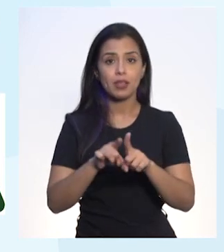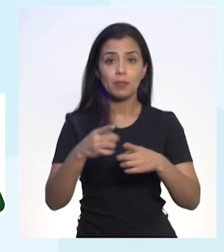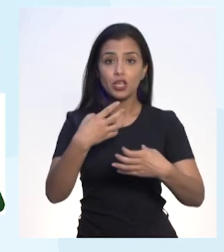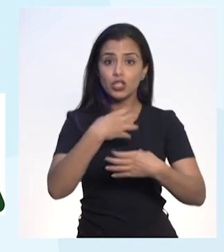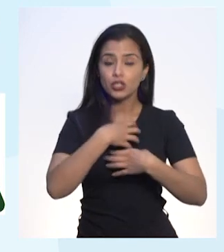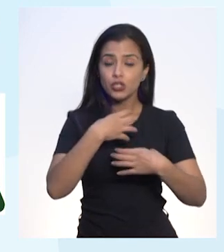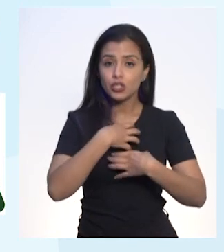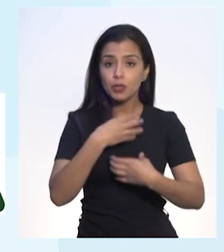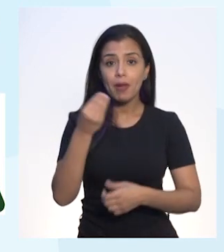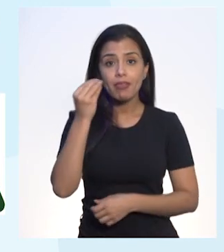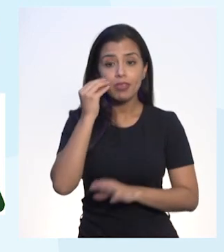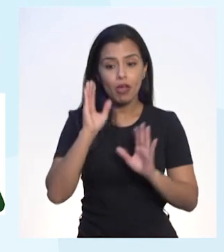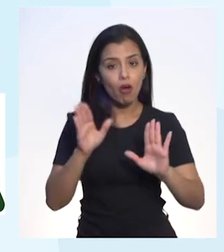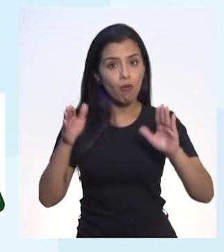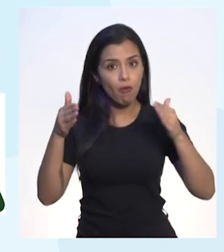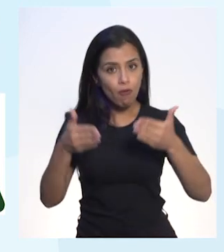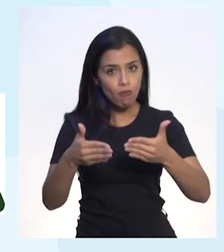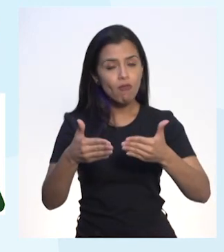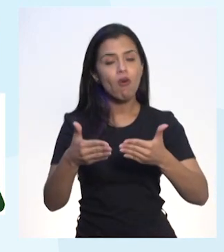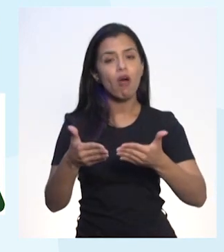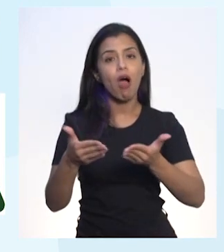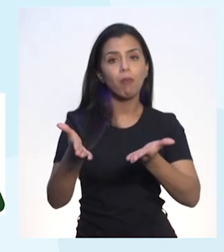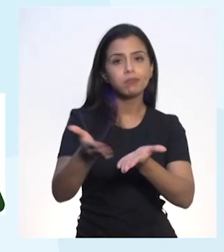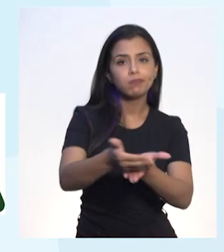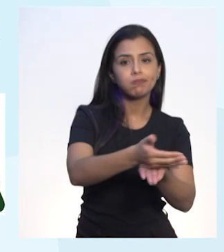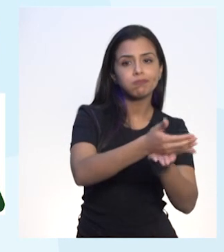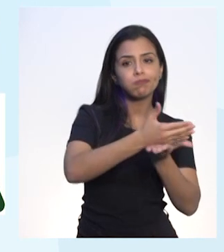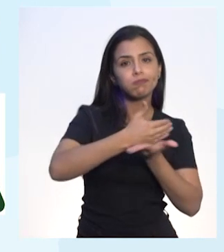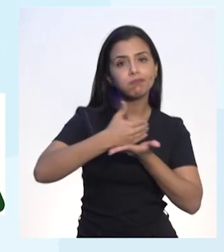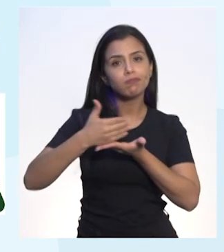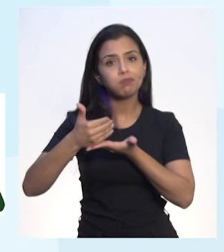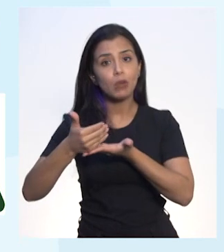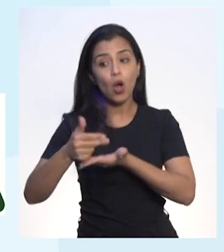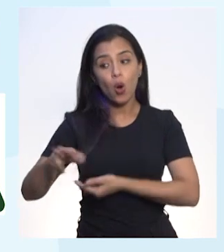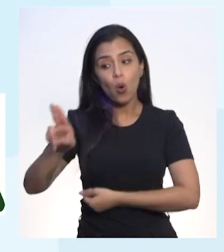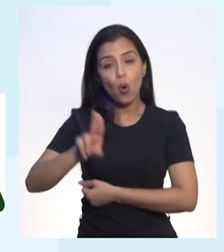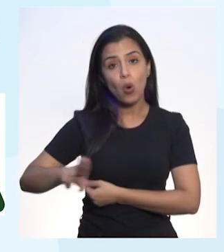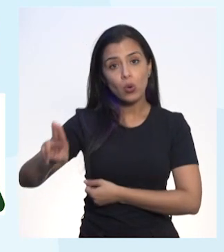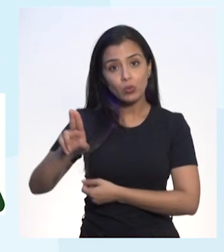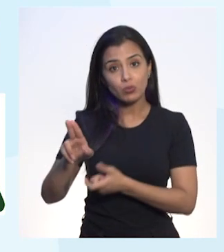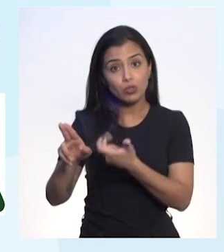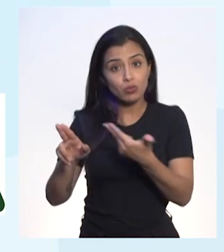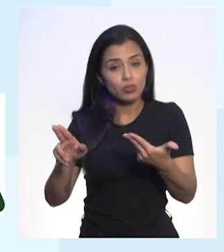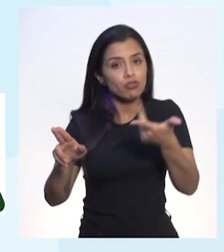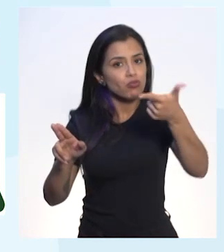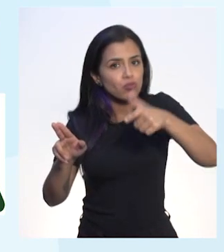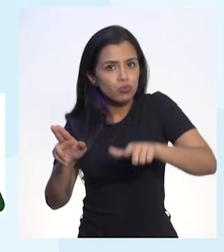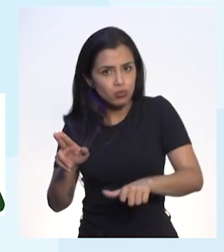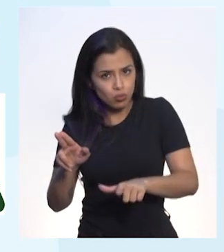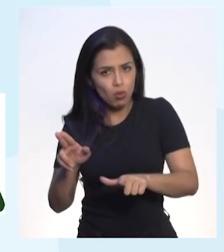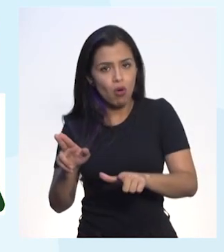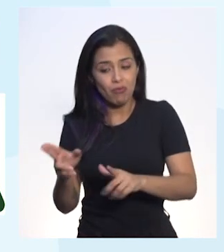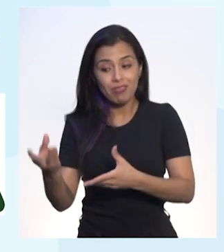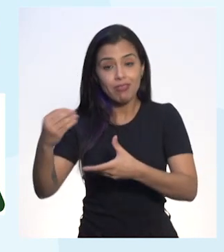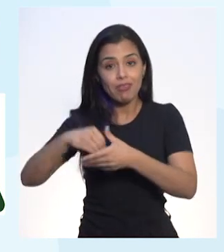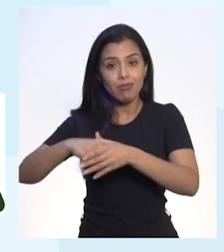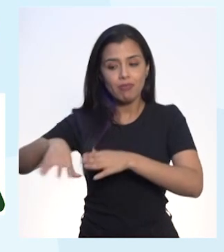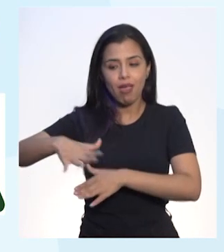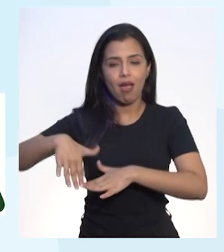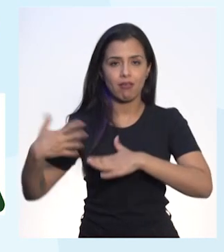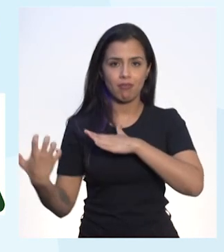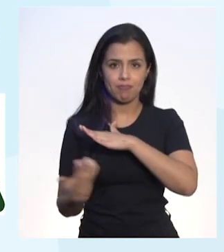destinados a viabilizar a coleta e a restituição dos resíduos sólidos ao setor empresarial,